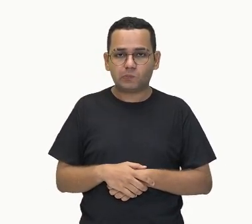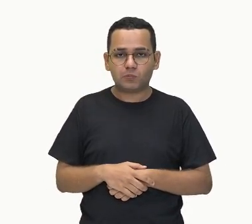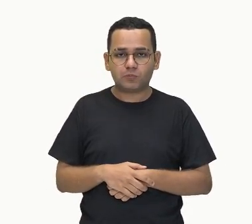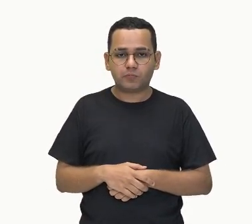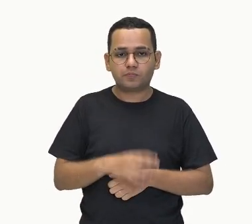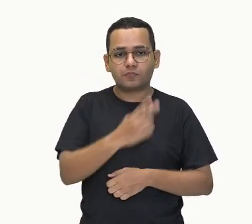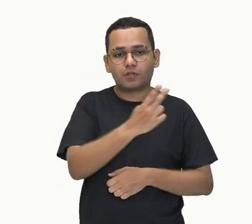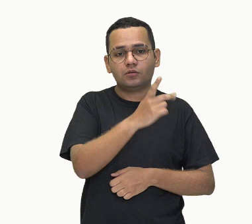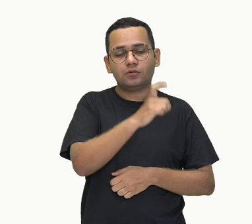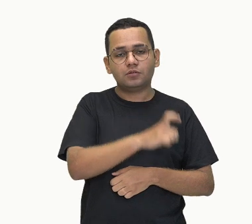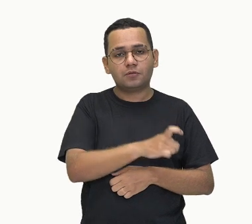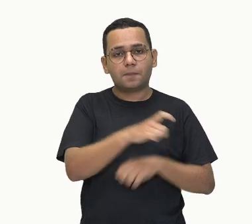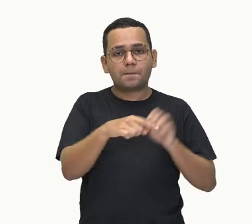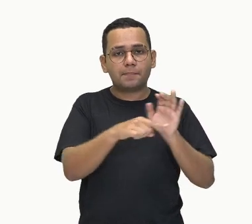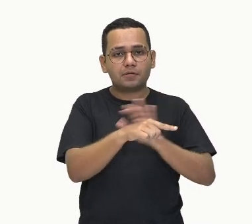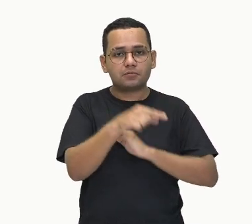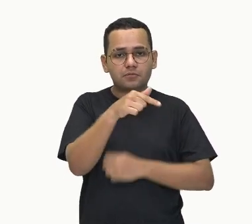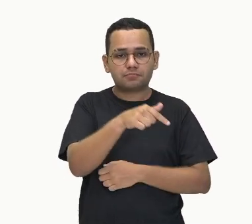menos 7y